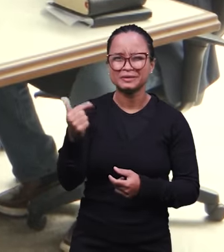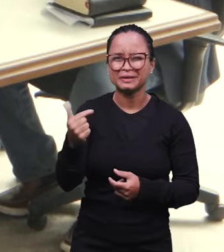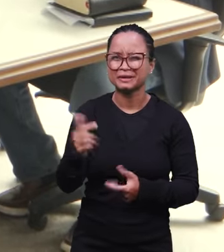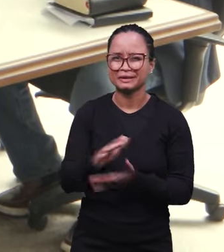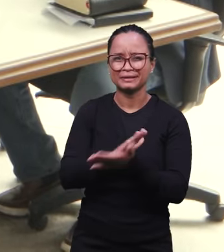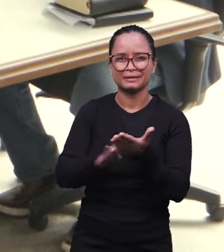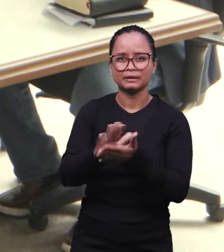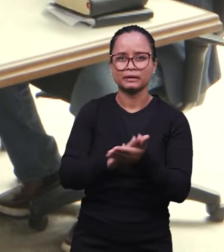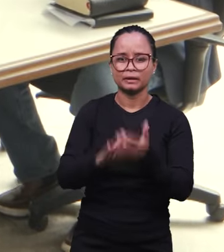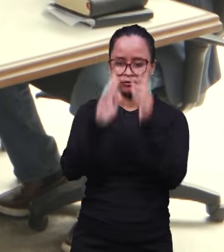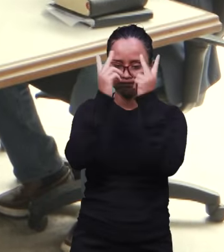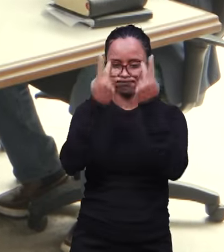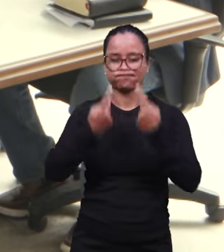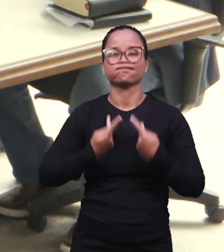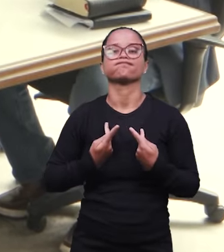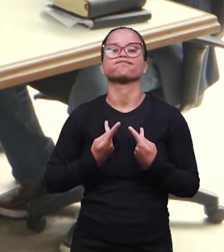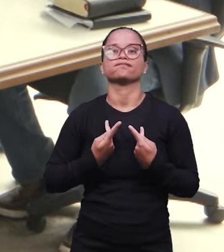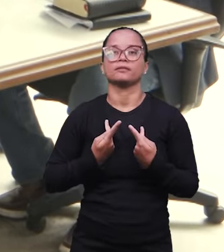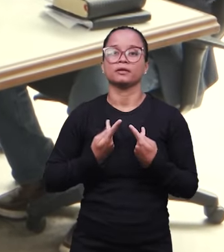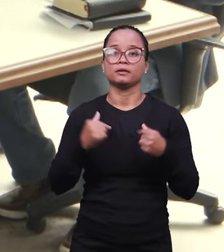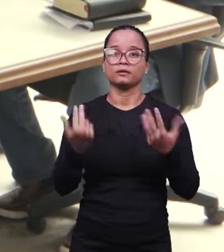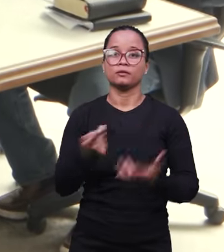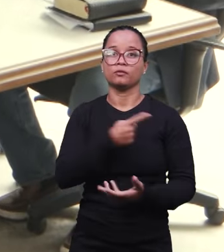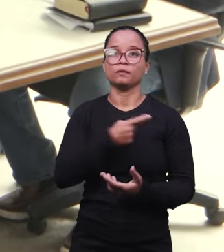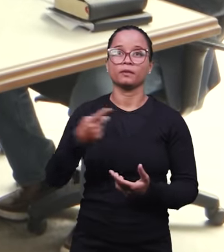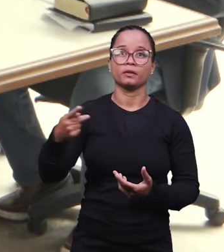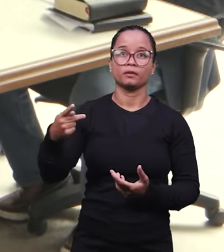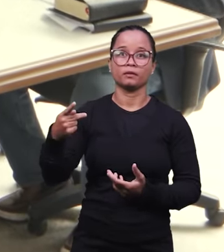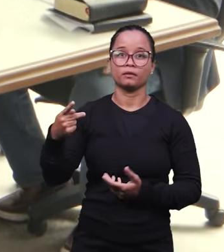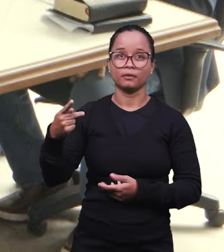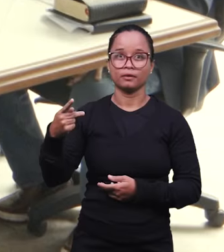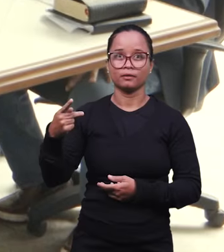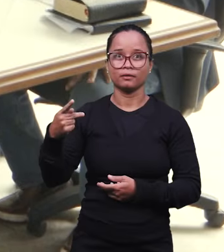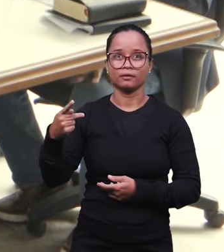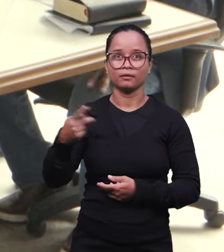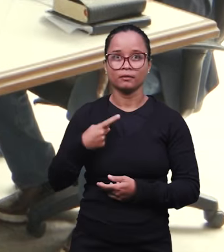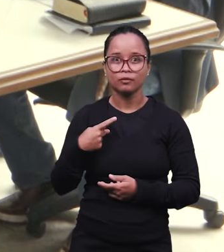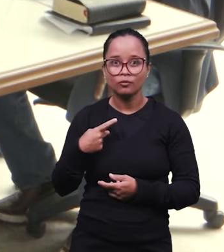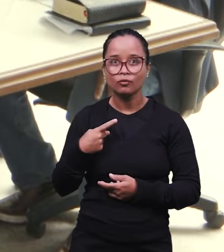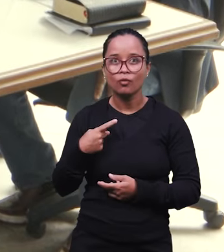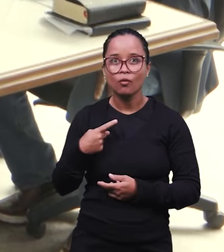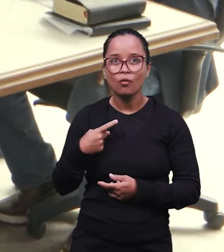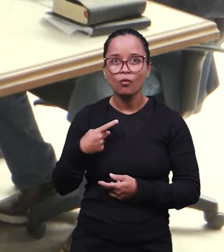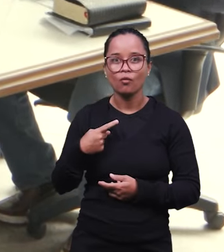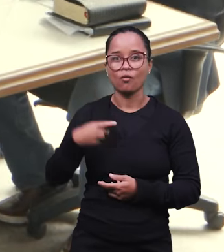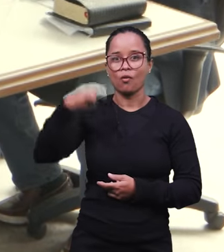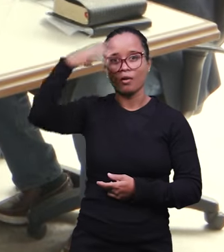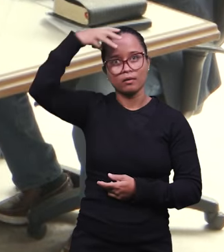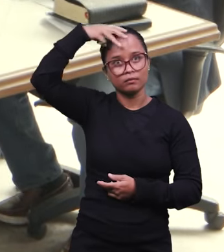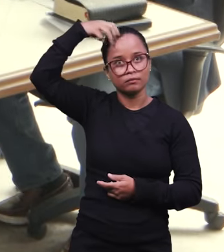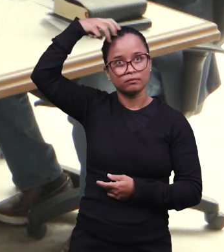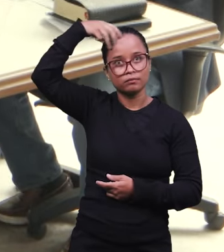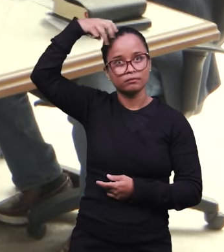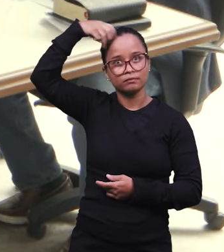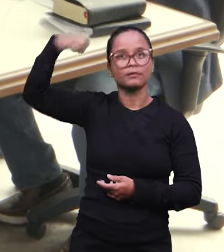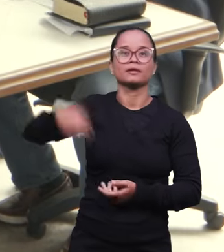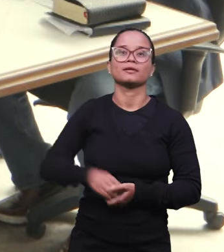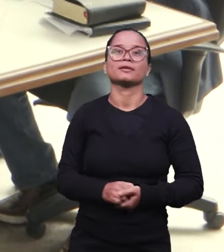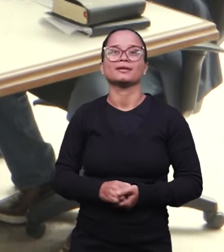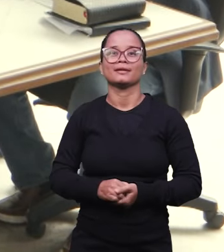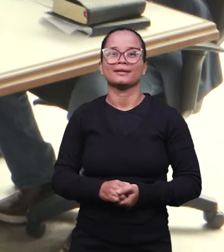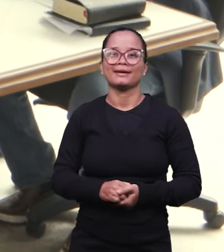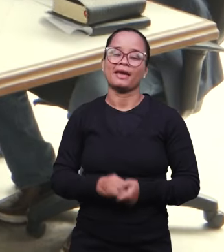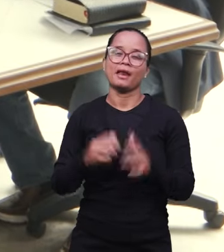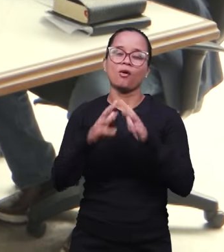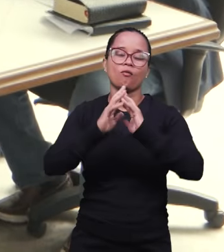salvação, que se trata do homem. E o pastor Alexandre Gueiros, pastor Alexandre Brasil, errei de novo. Faço não, pai. Rapaz,